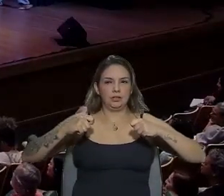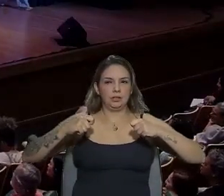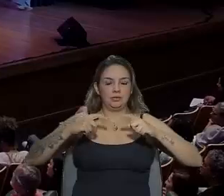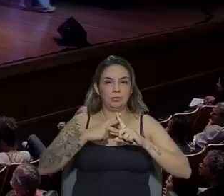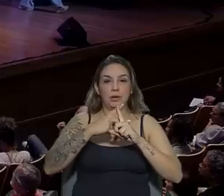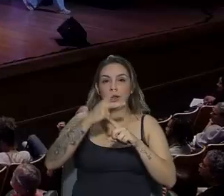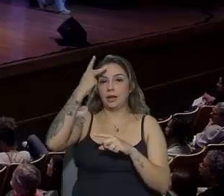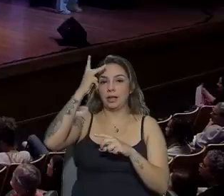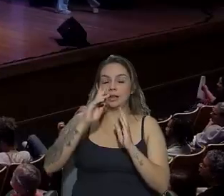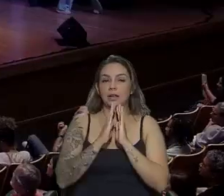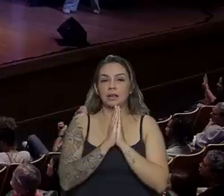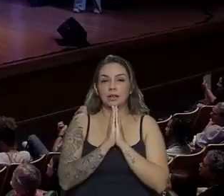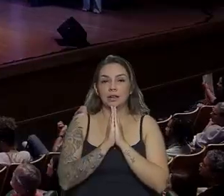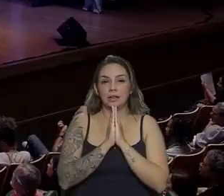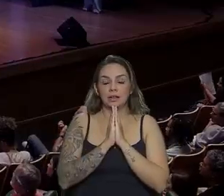E o prêmio vai para